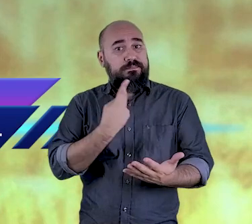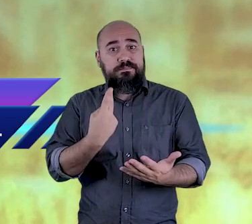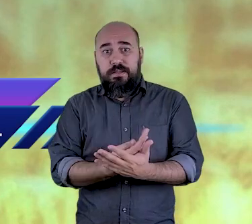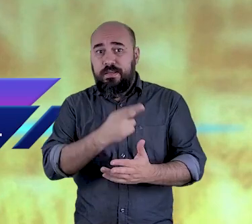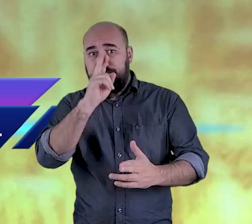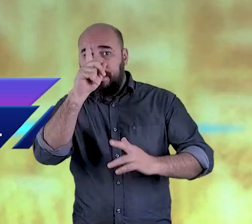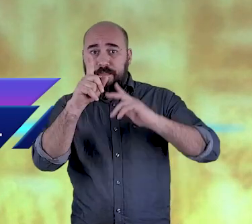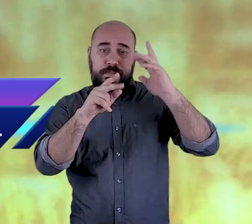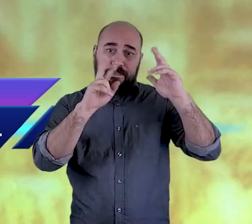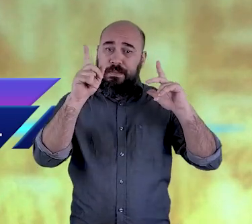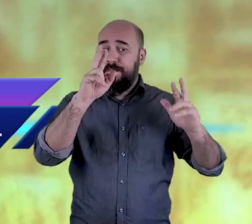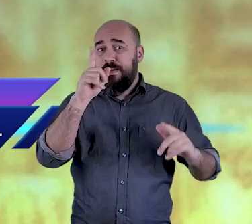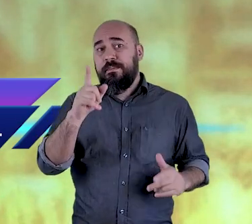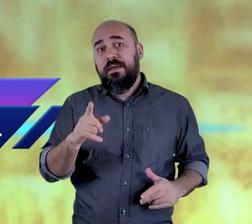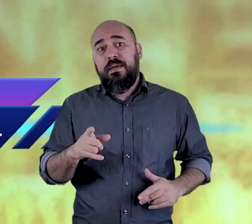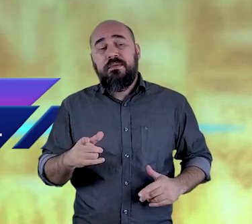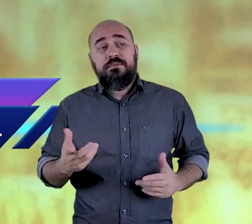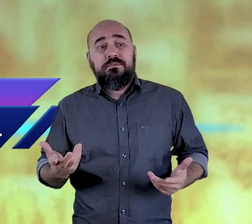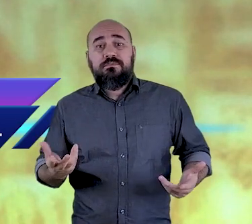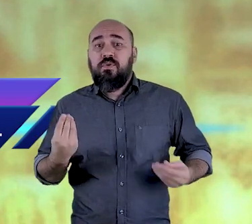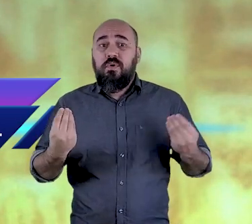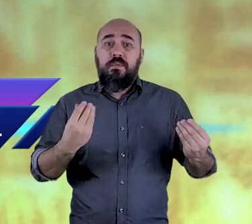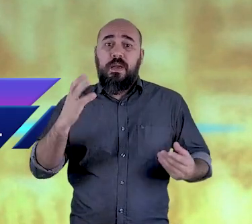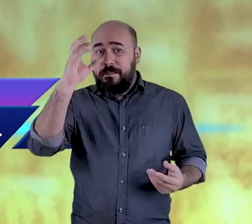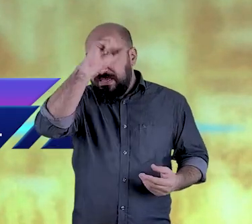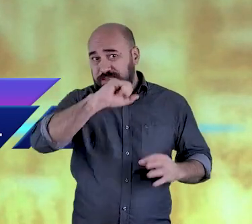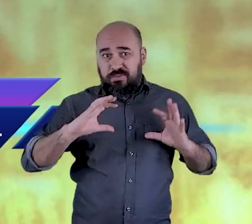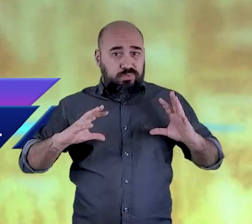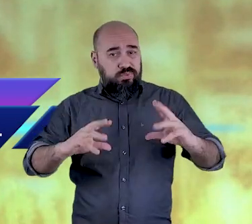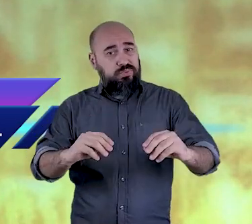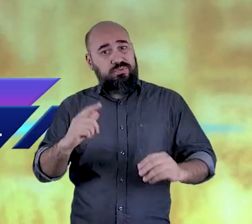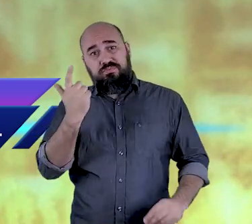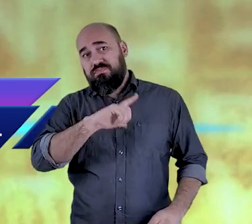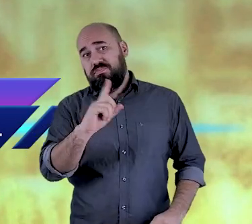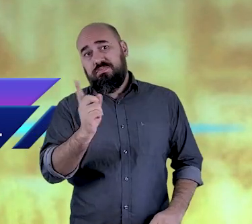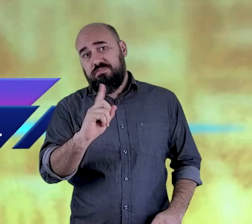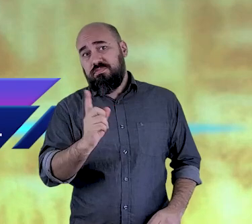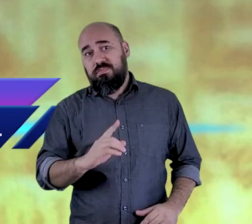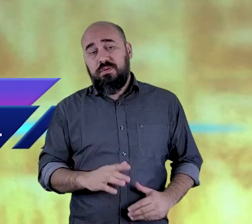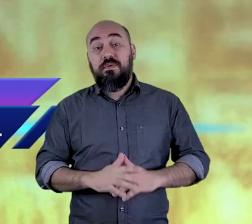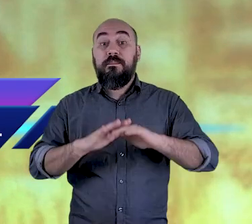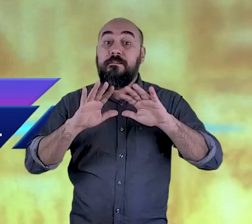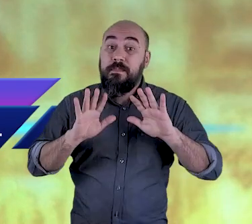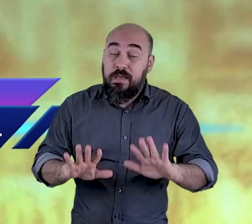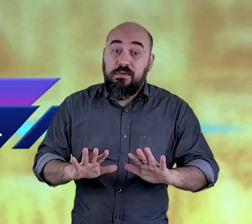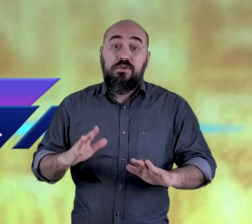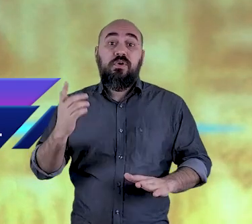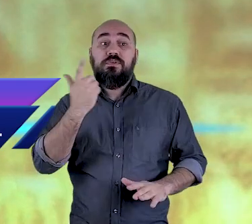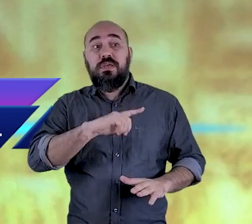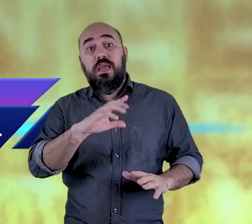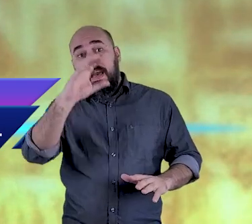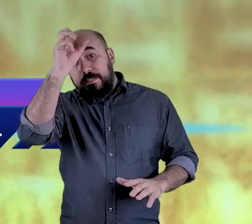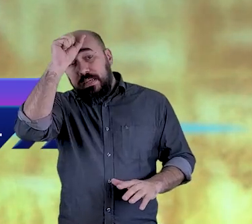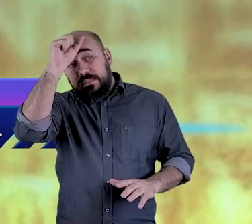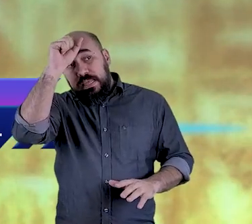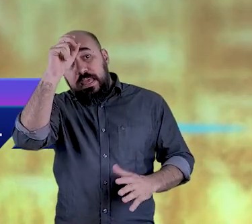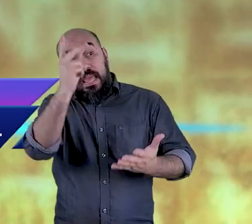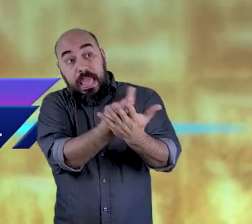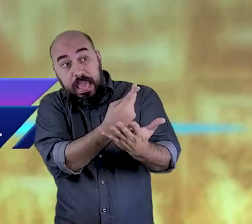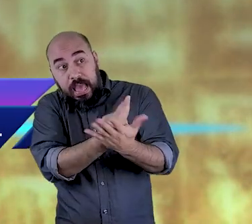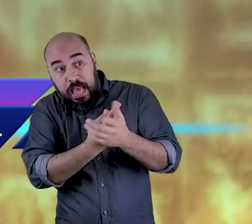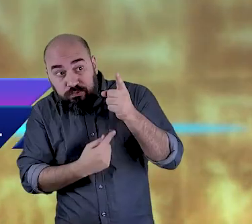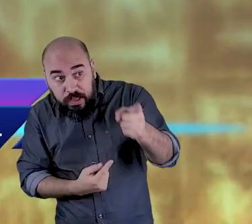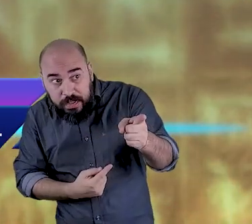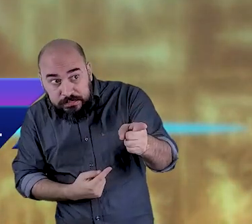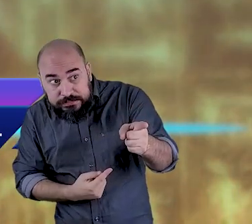precisamos para aprender o que temos que aprender mas podemos aprender com os erros dos outros é por isso que na